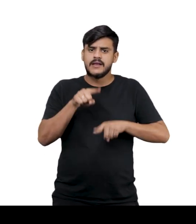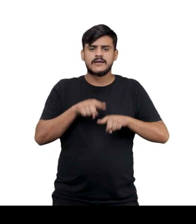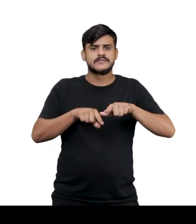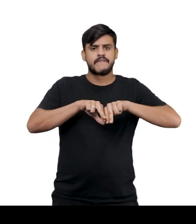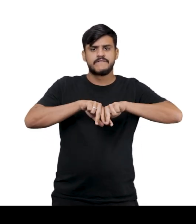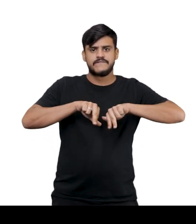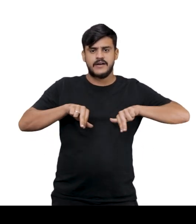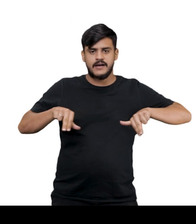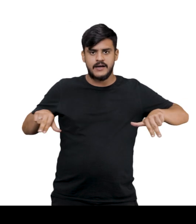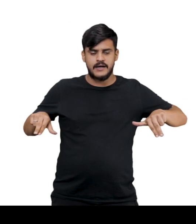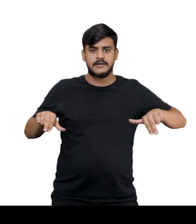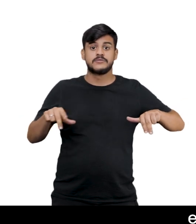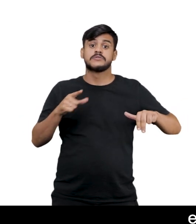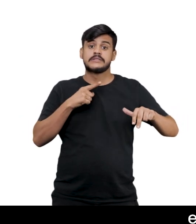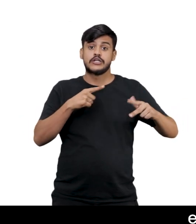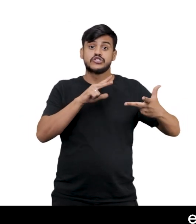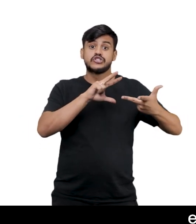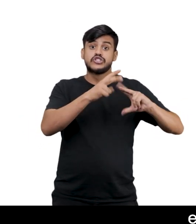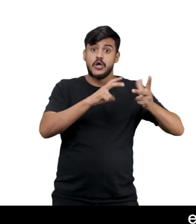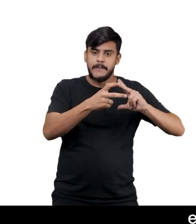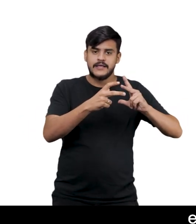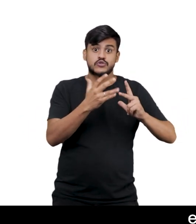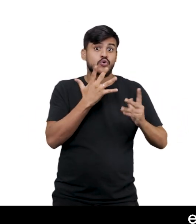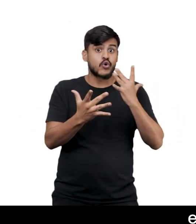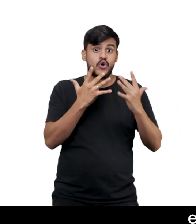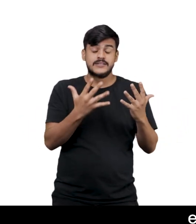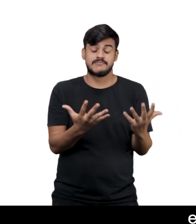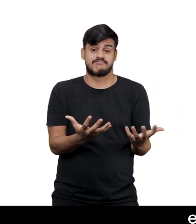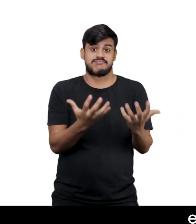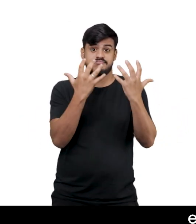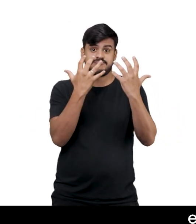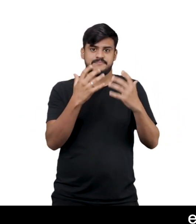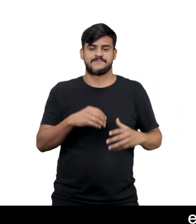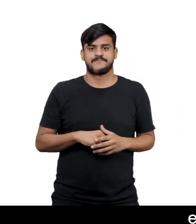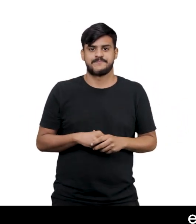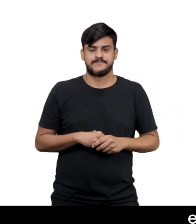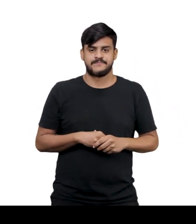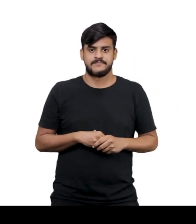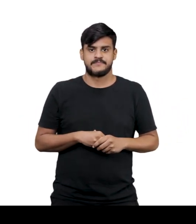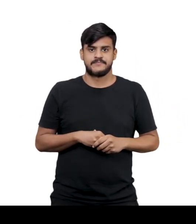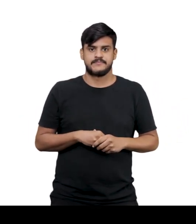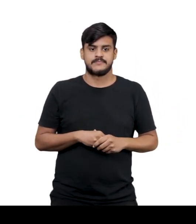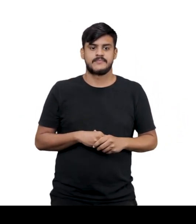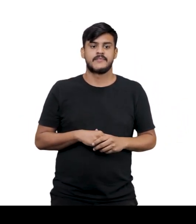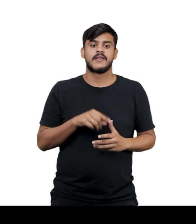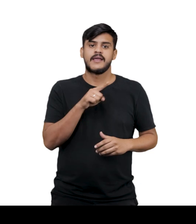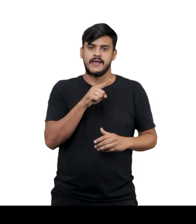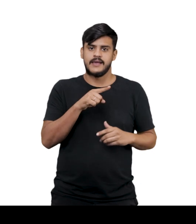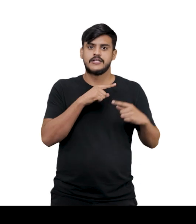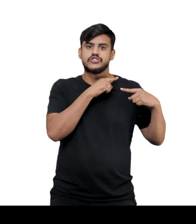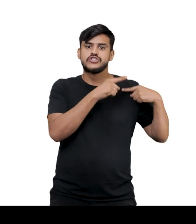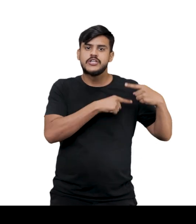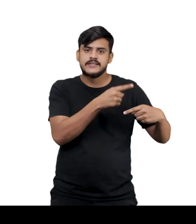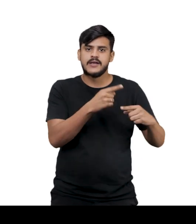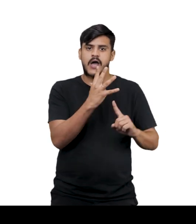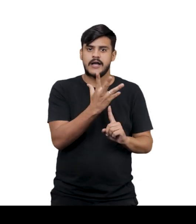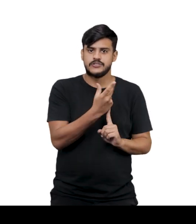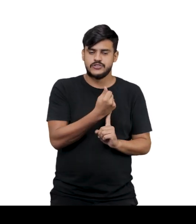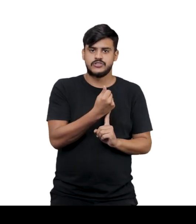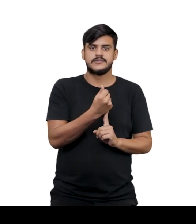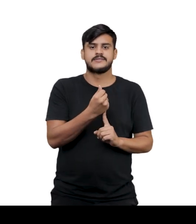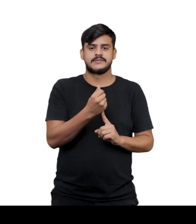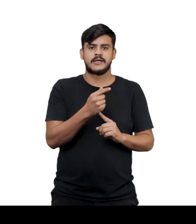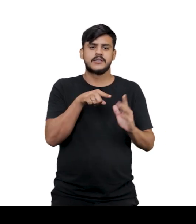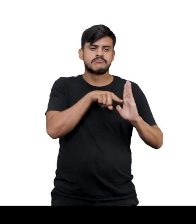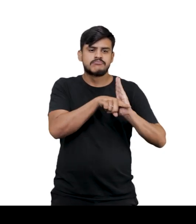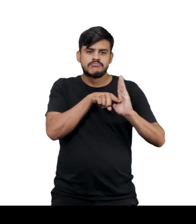incorporam materiais variados e combinam elementos geométricos em cores vibrantes. Integrante de uma geração de artistas